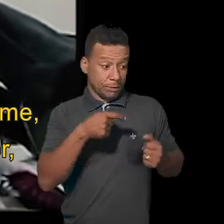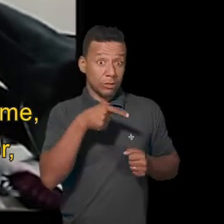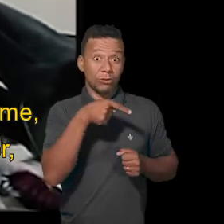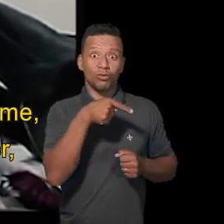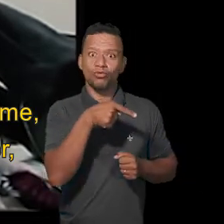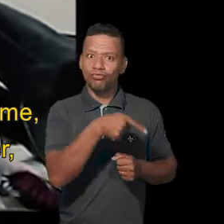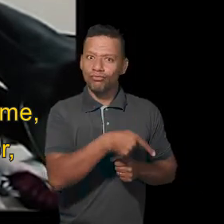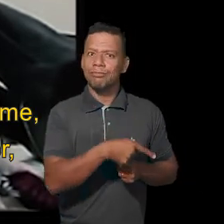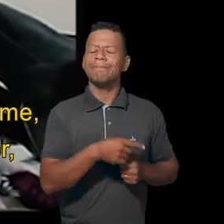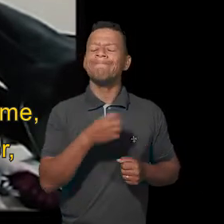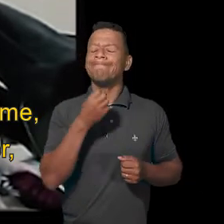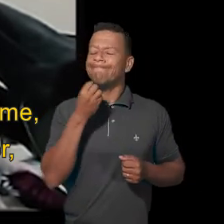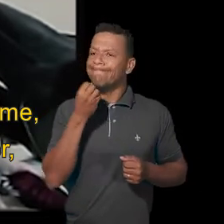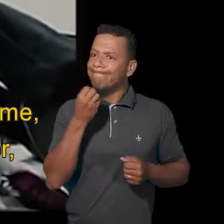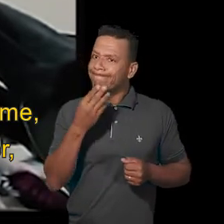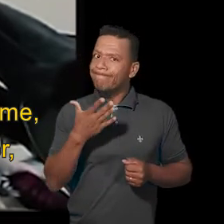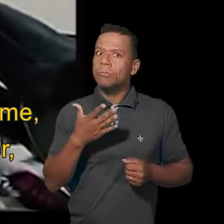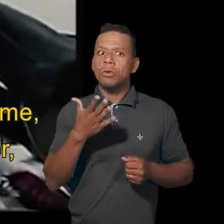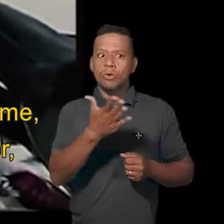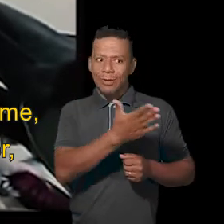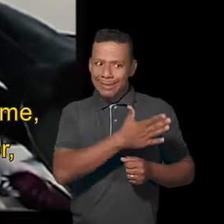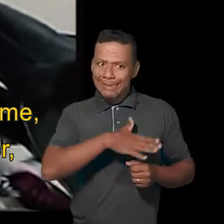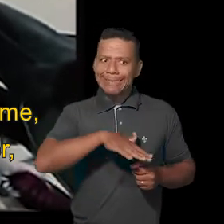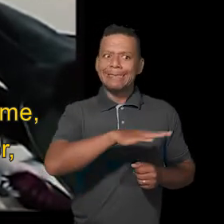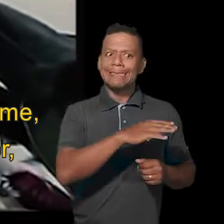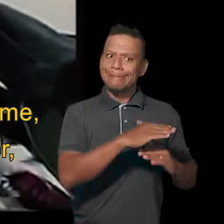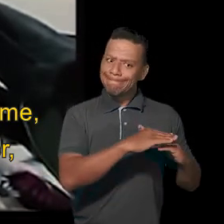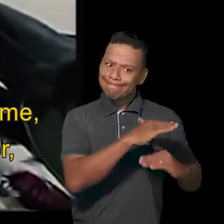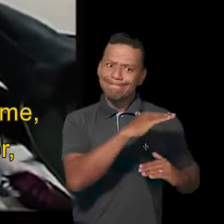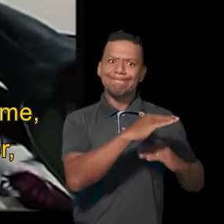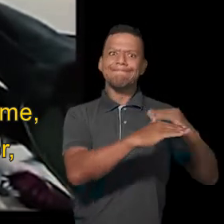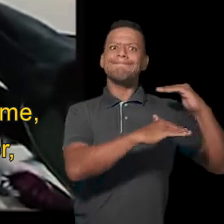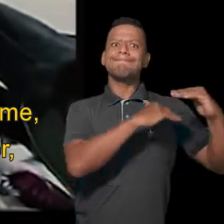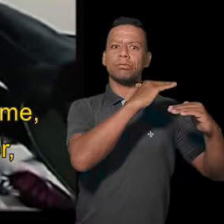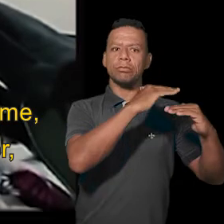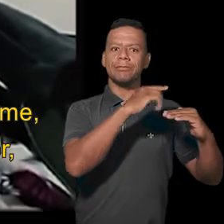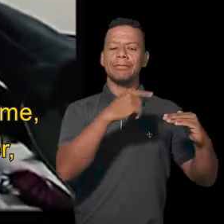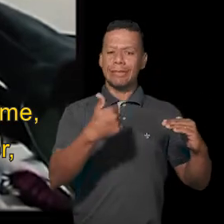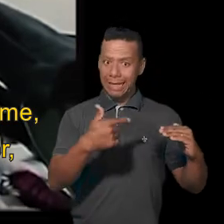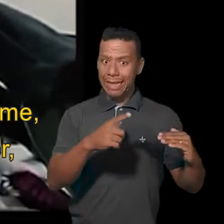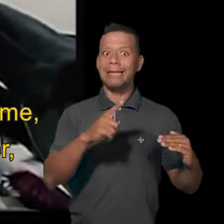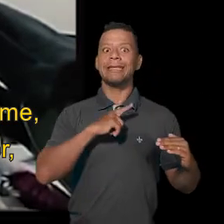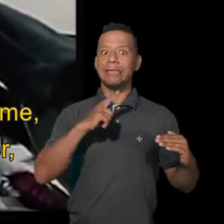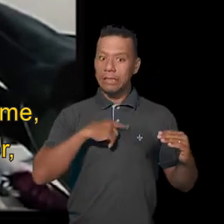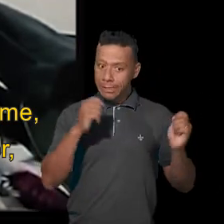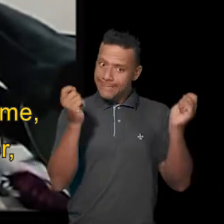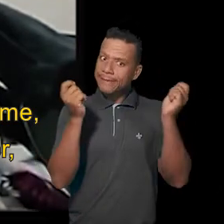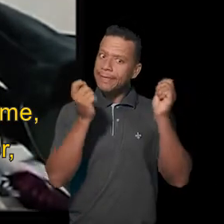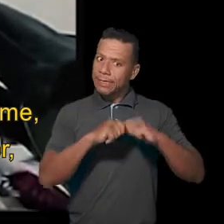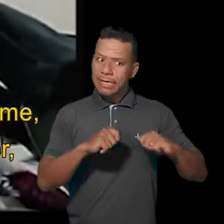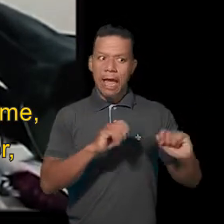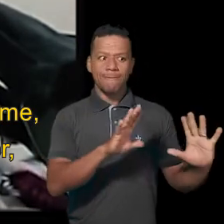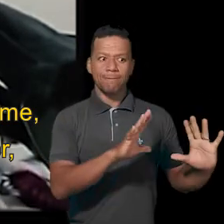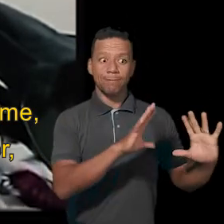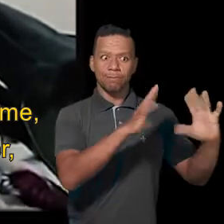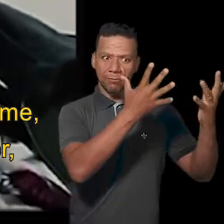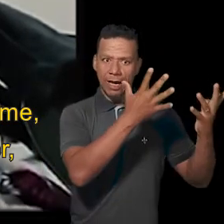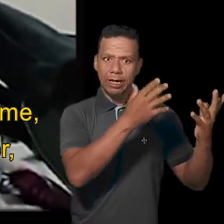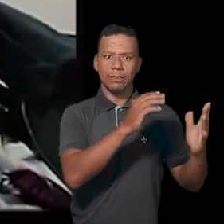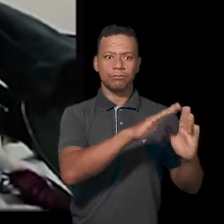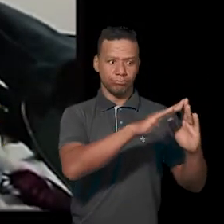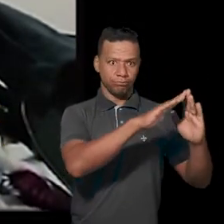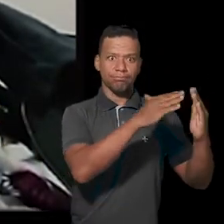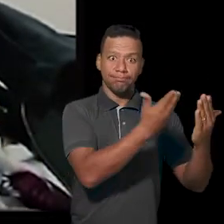tem um potencial enorme para ter uma Slipa, para ter uma Crescer e